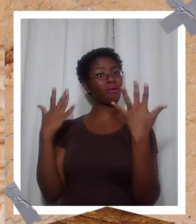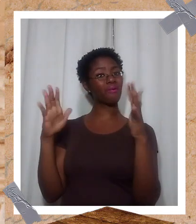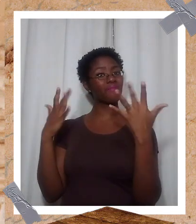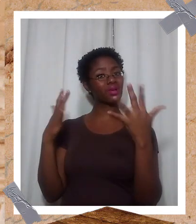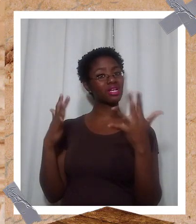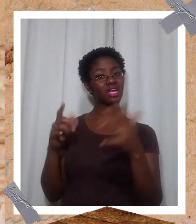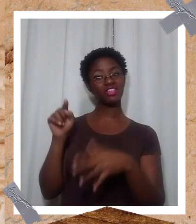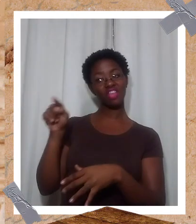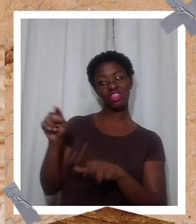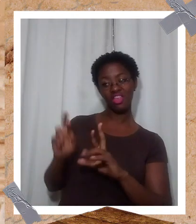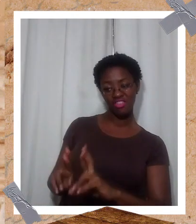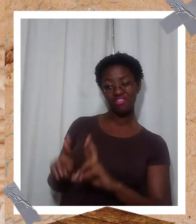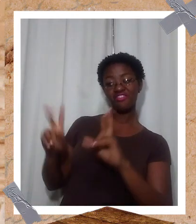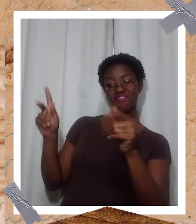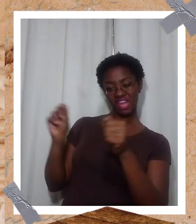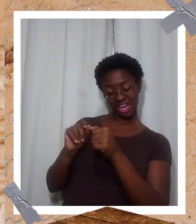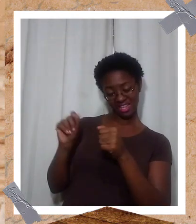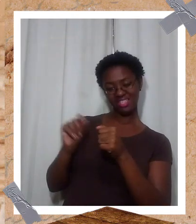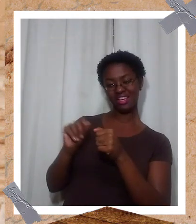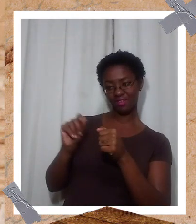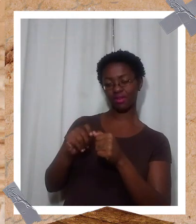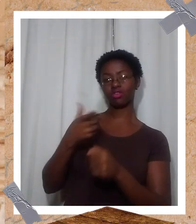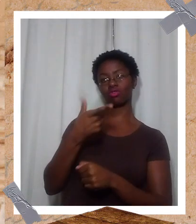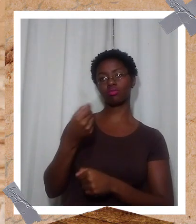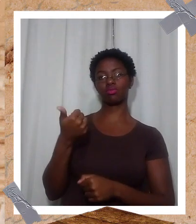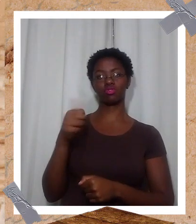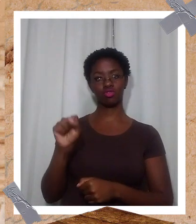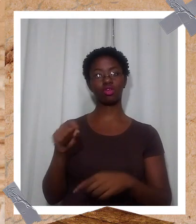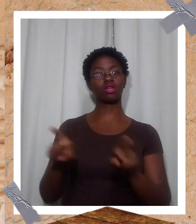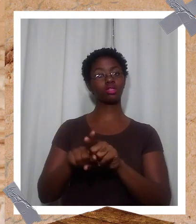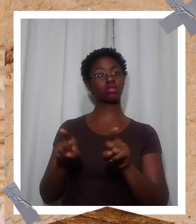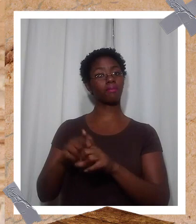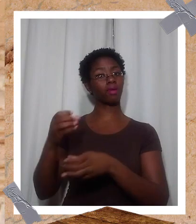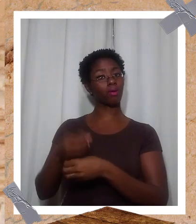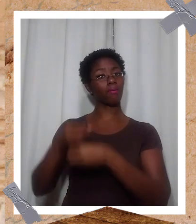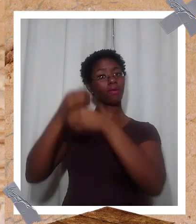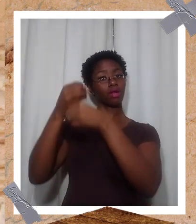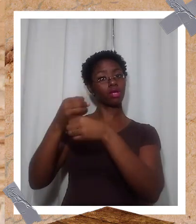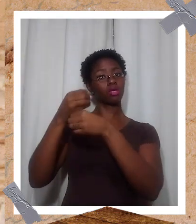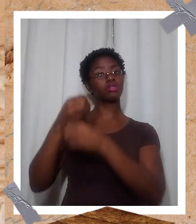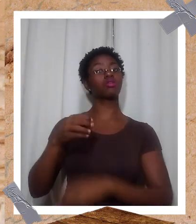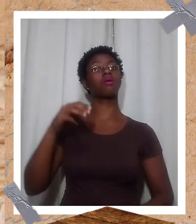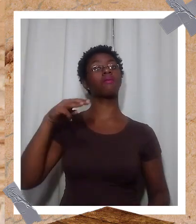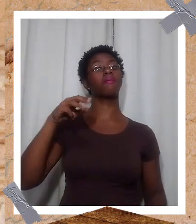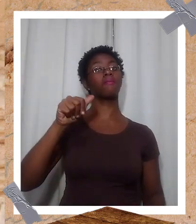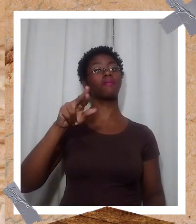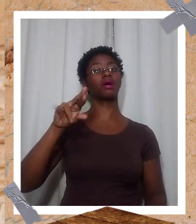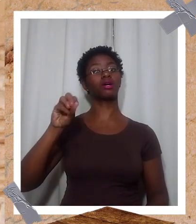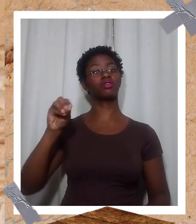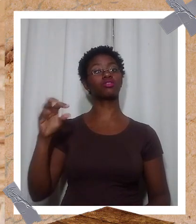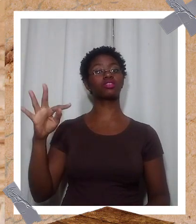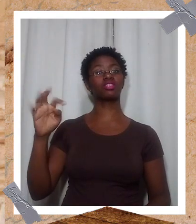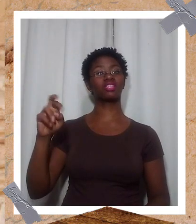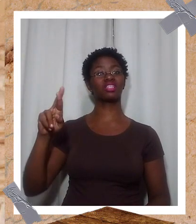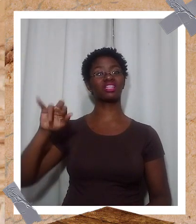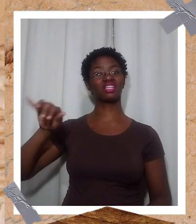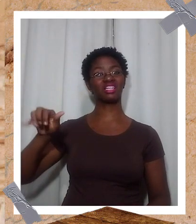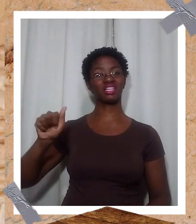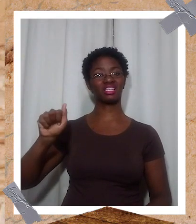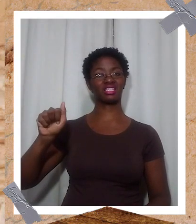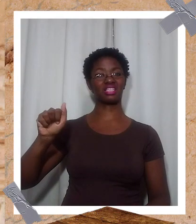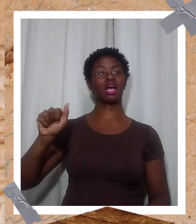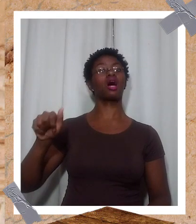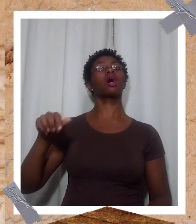Faz a Diferença, em 2008, o Prêmio Nacional Madre Teresa de Calcutá, na Argentina, em 2012, e, recentemente, o